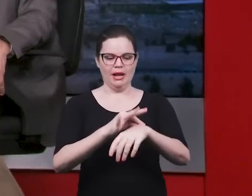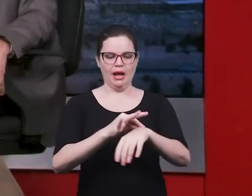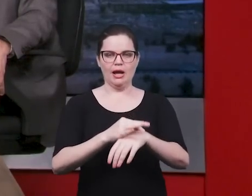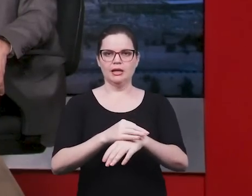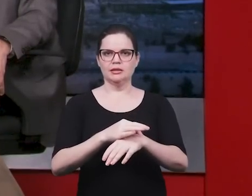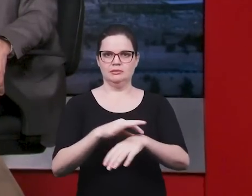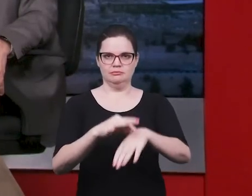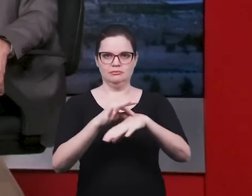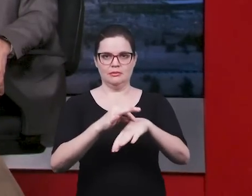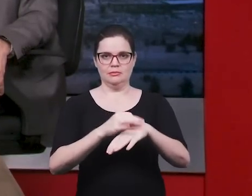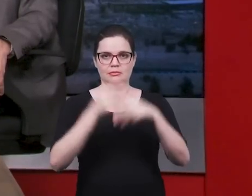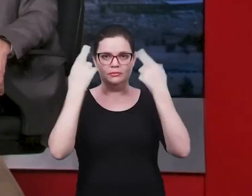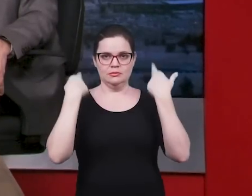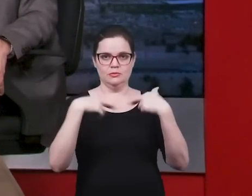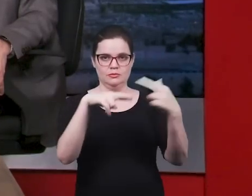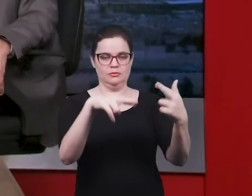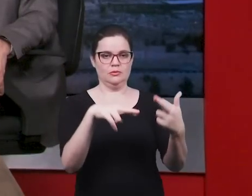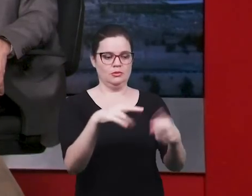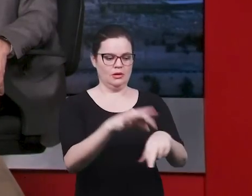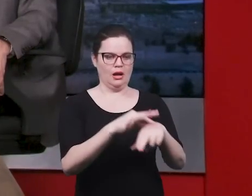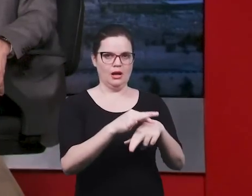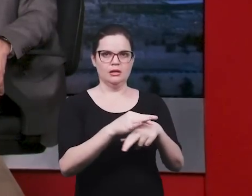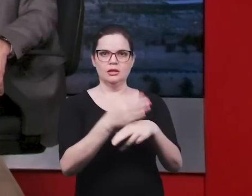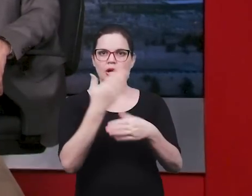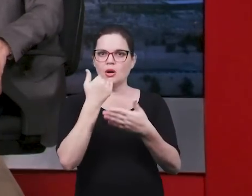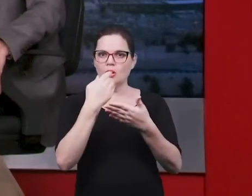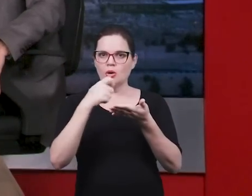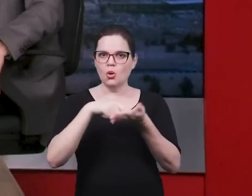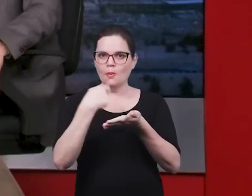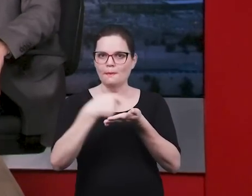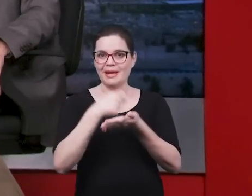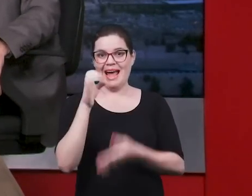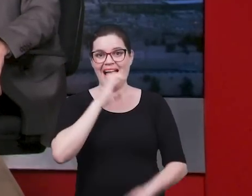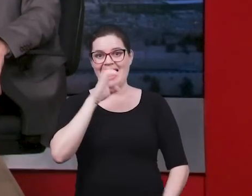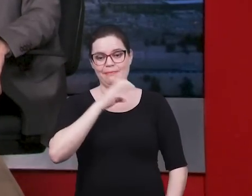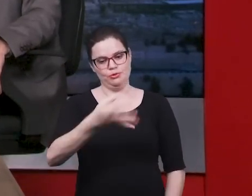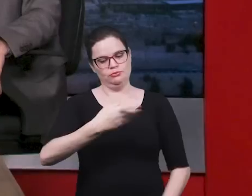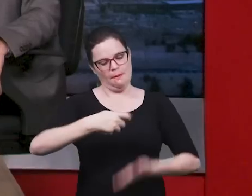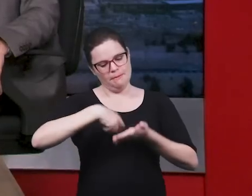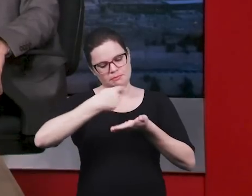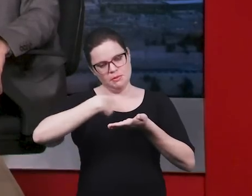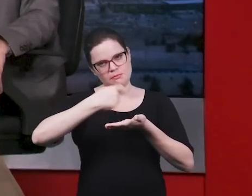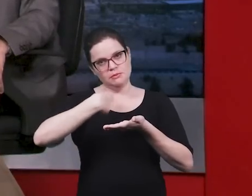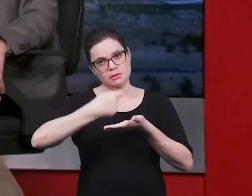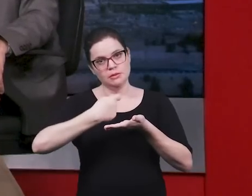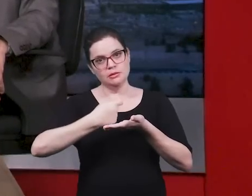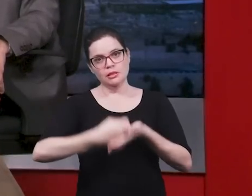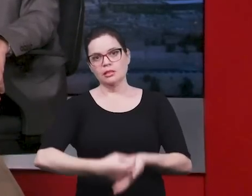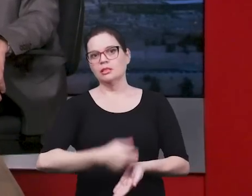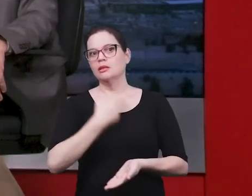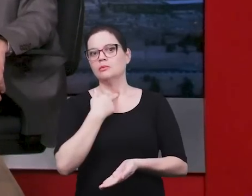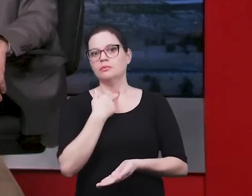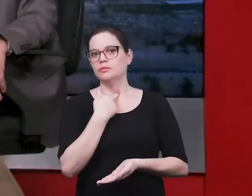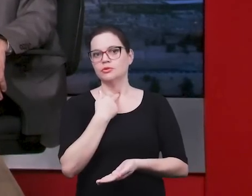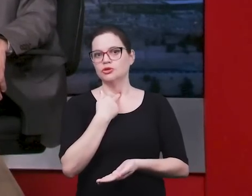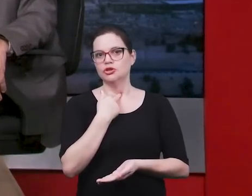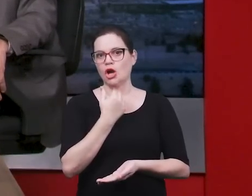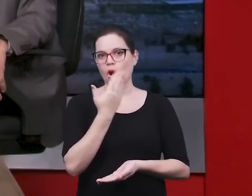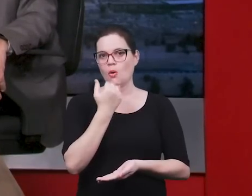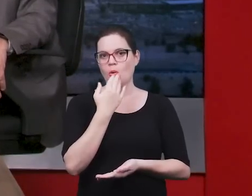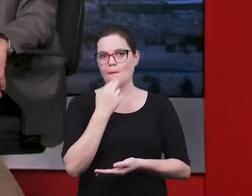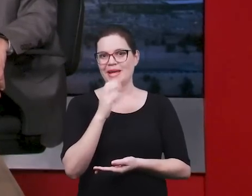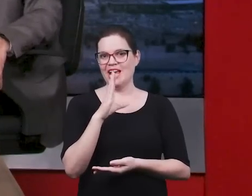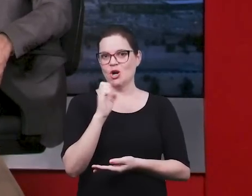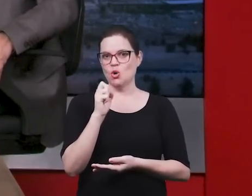né? Porque era para comer o cordeiro apressadamente, não podia comer